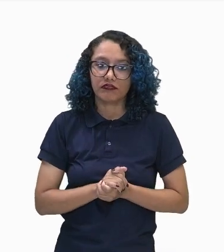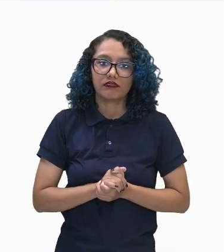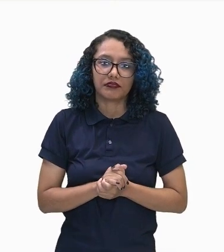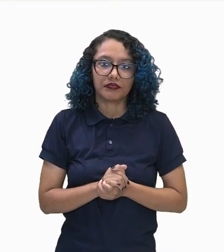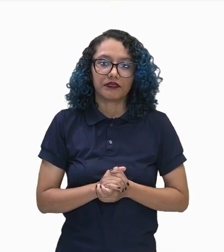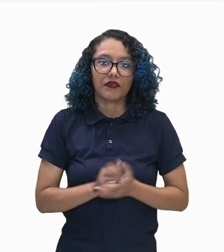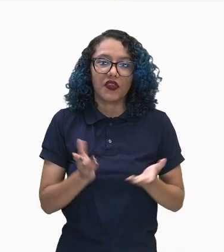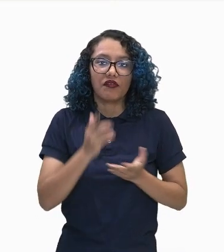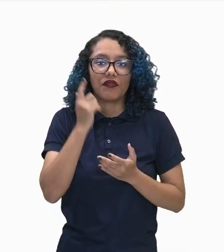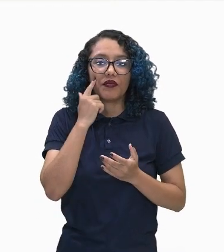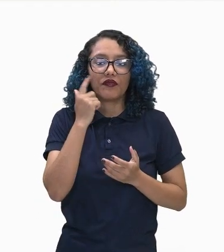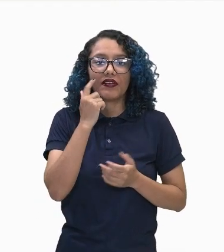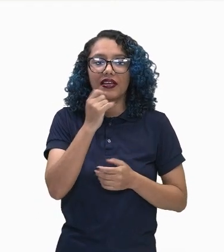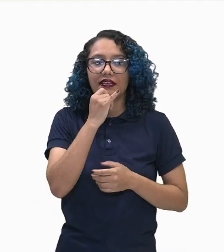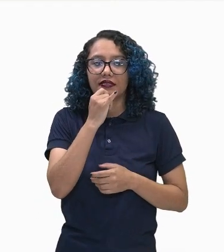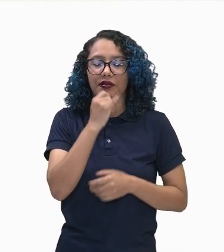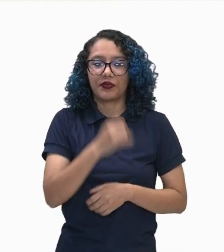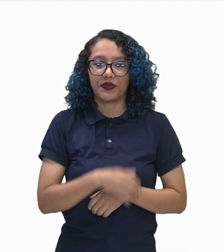de linguagem.